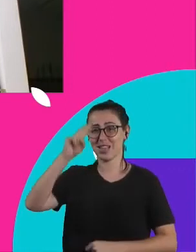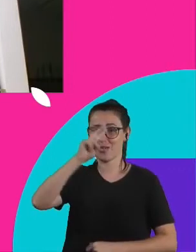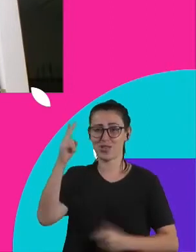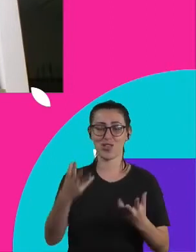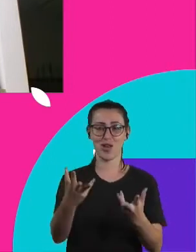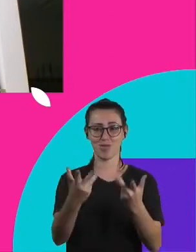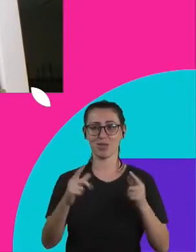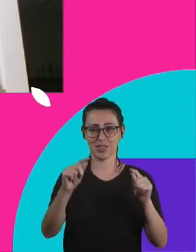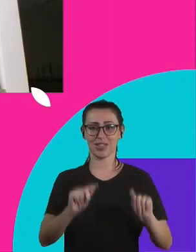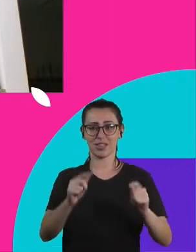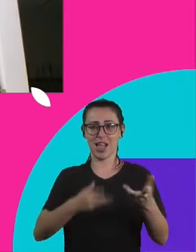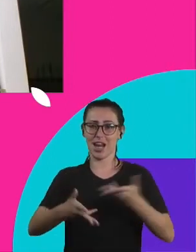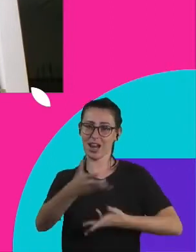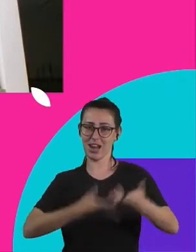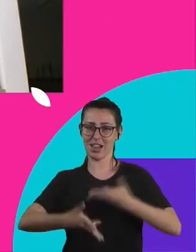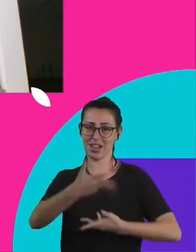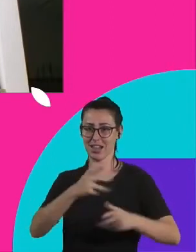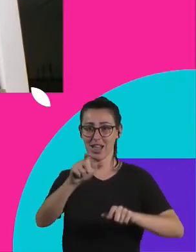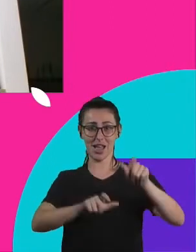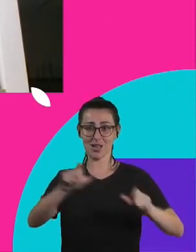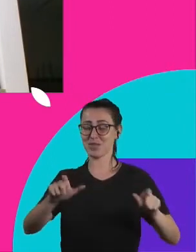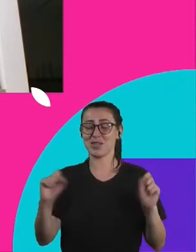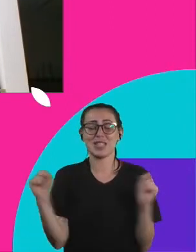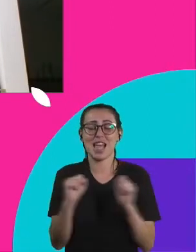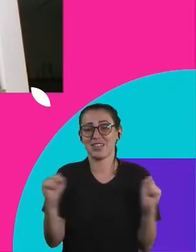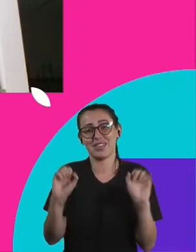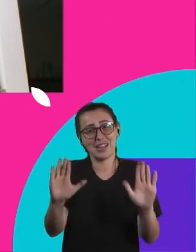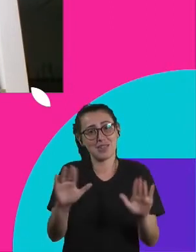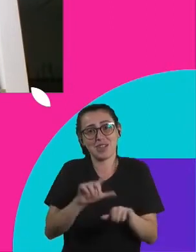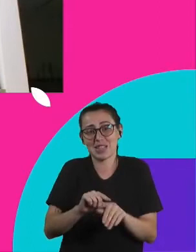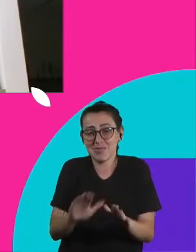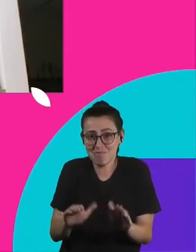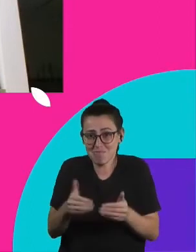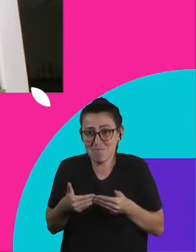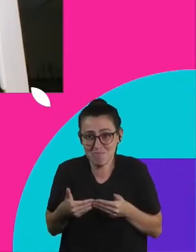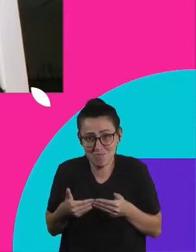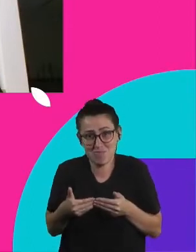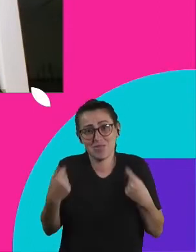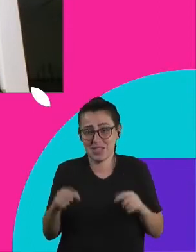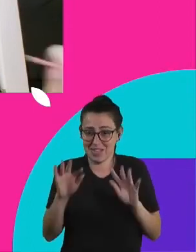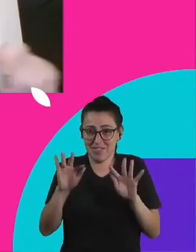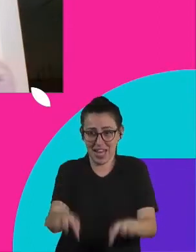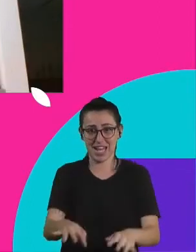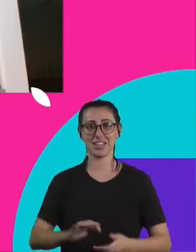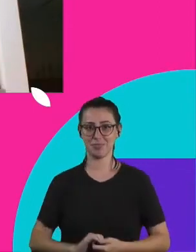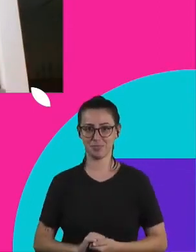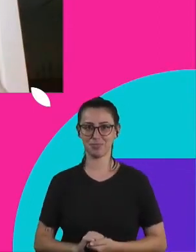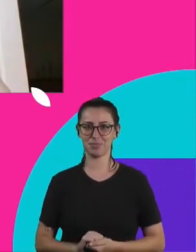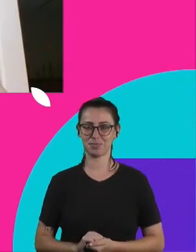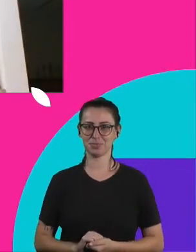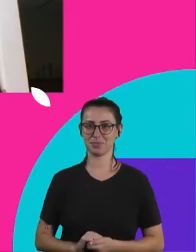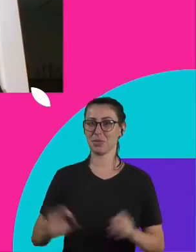está amando, mas de fato o tempo aqui apertou e a gente vai ter que ir fechando o nosso painel.